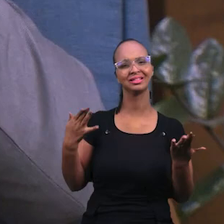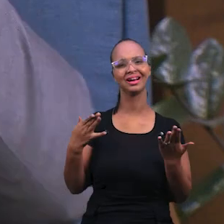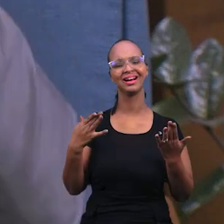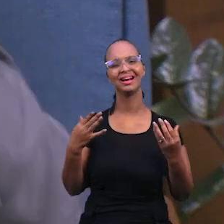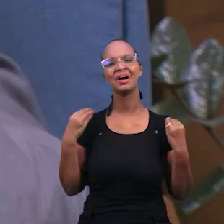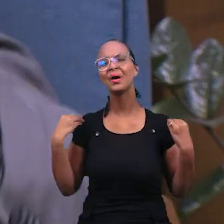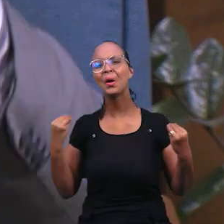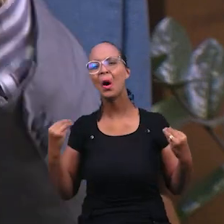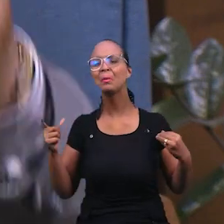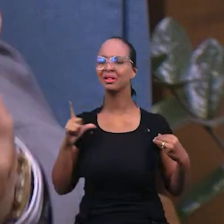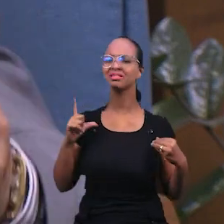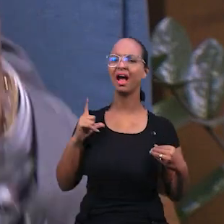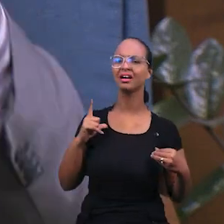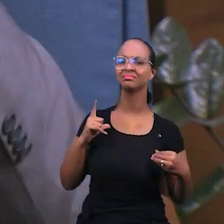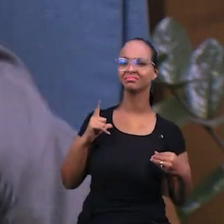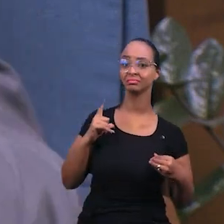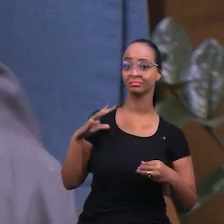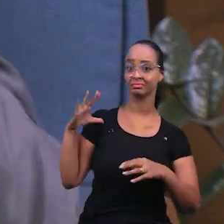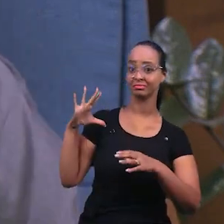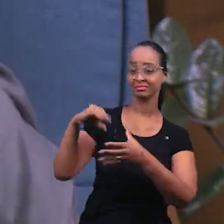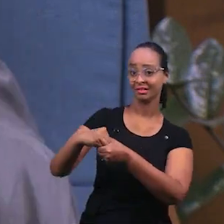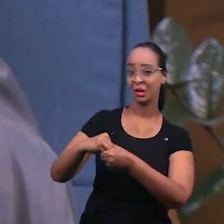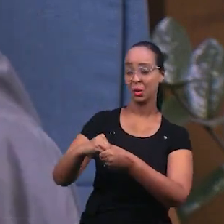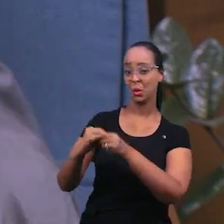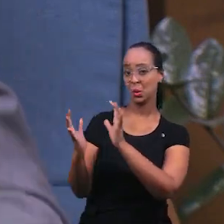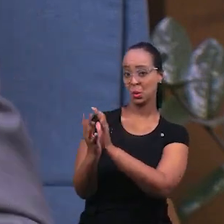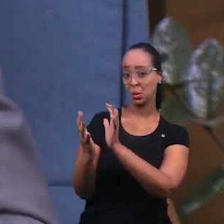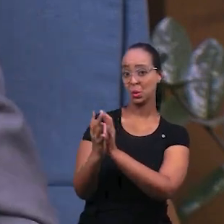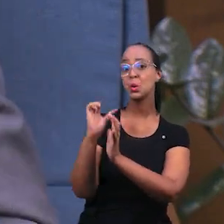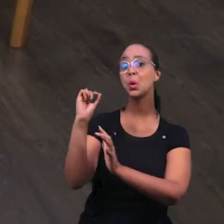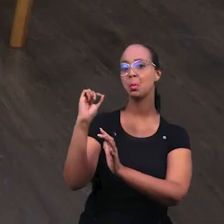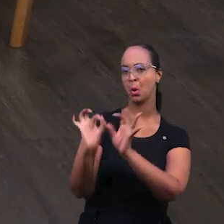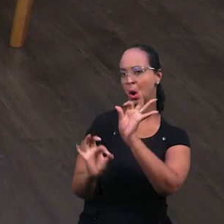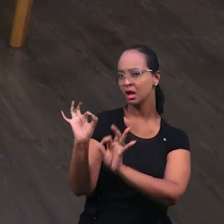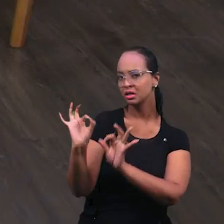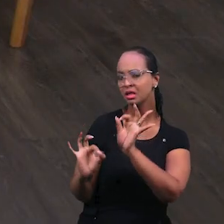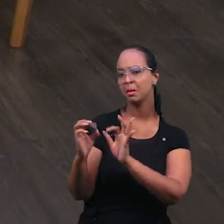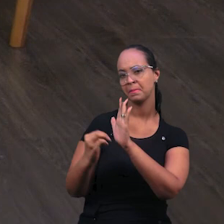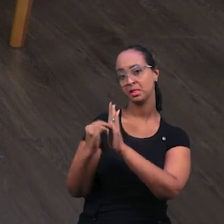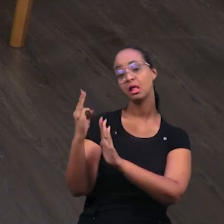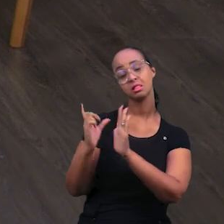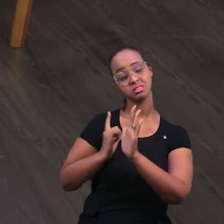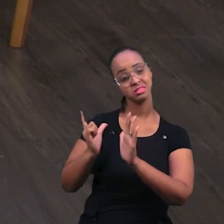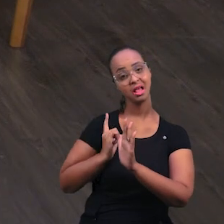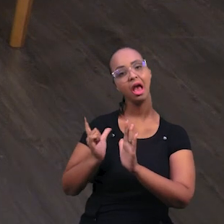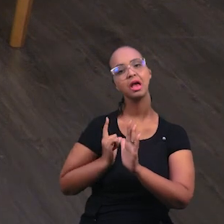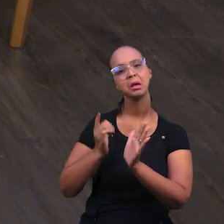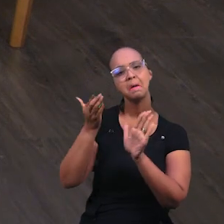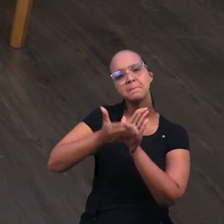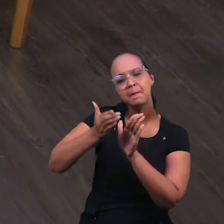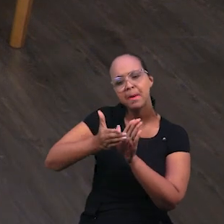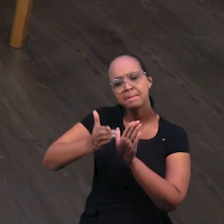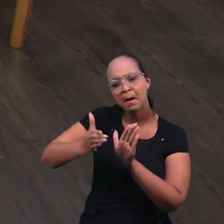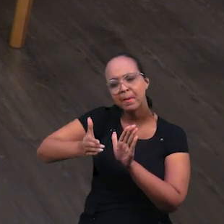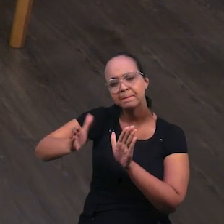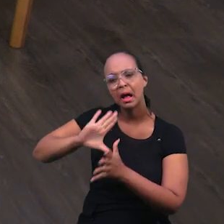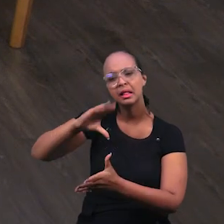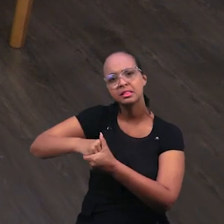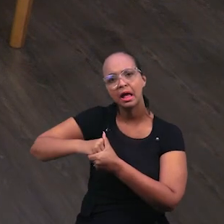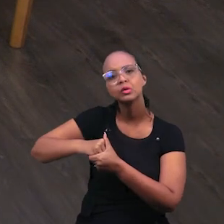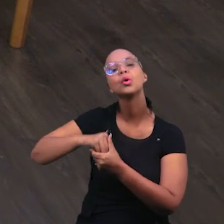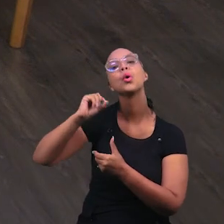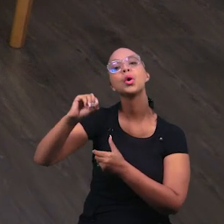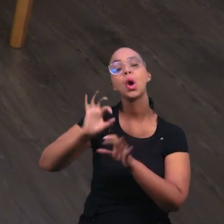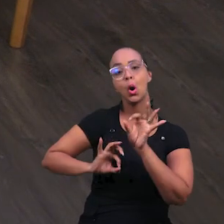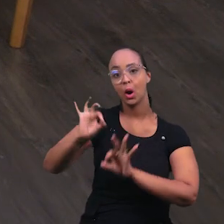perguntas. Como é que eu acesso o grupo de organização e método? Nós temos a playlist, né, dentro do